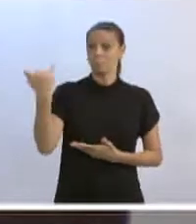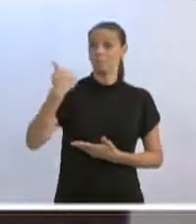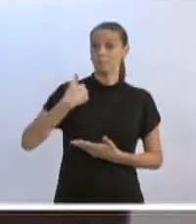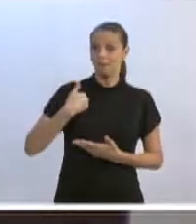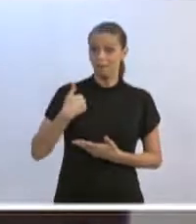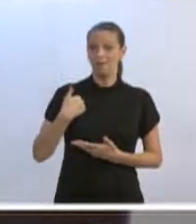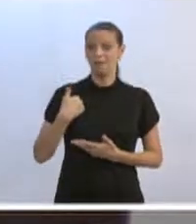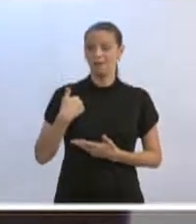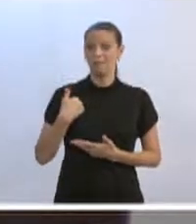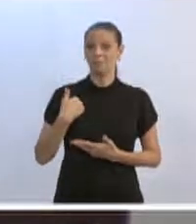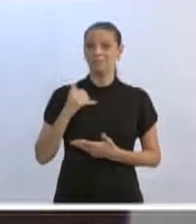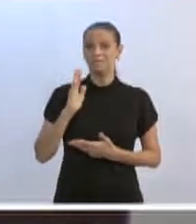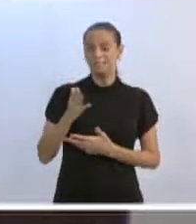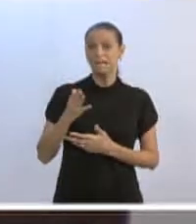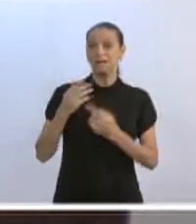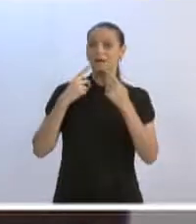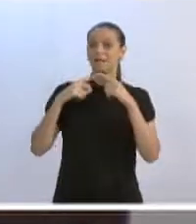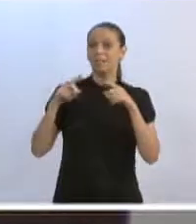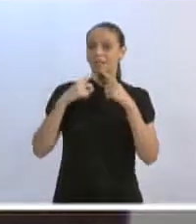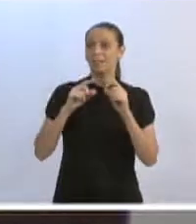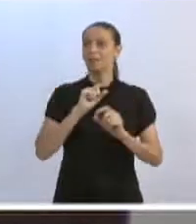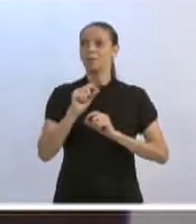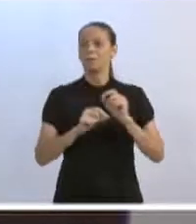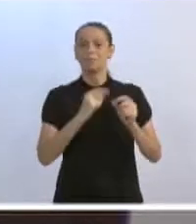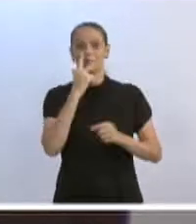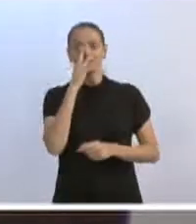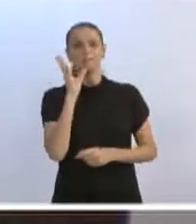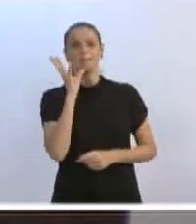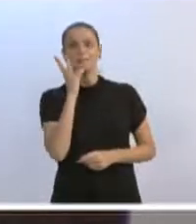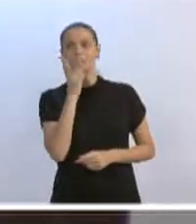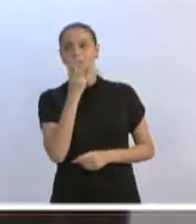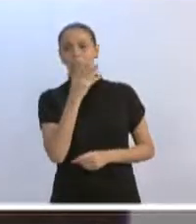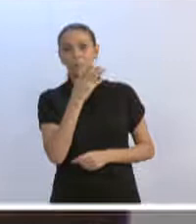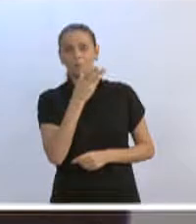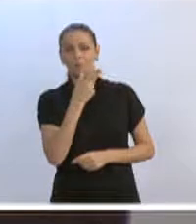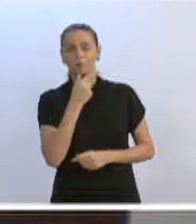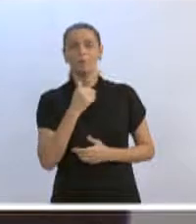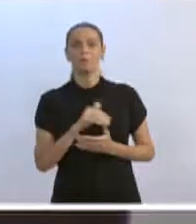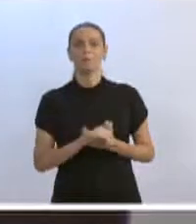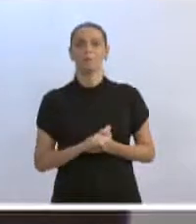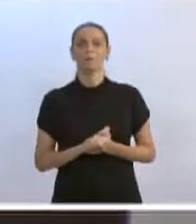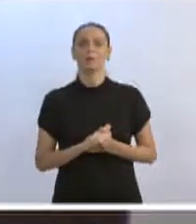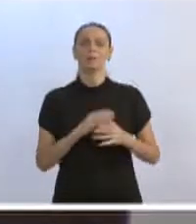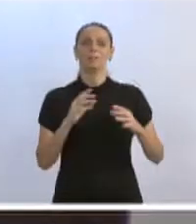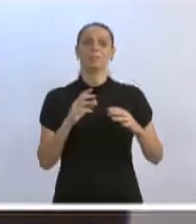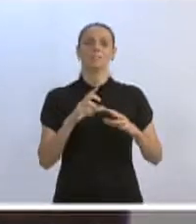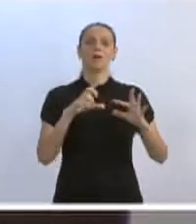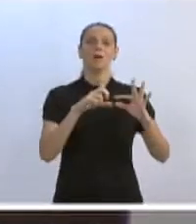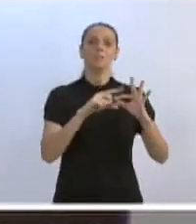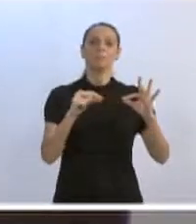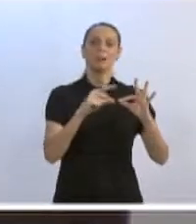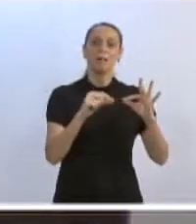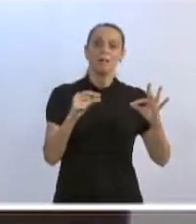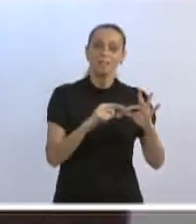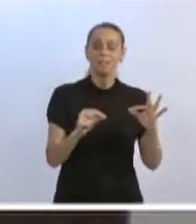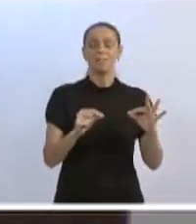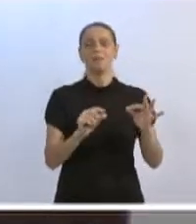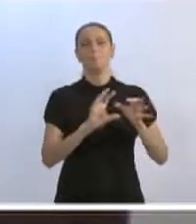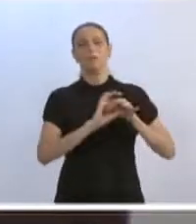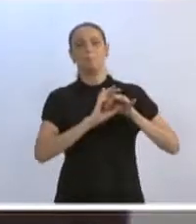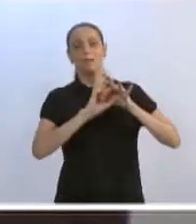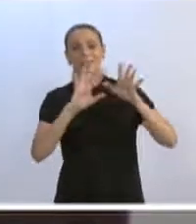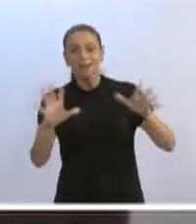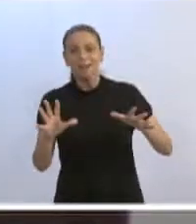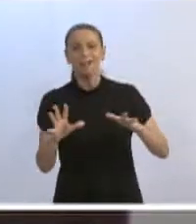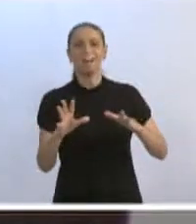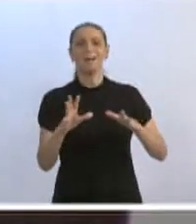crítica construtiva muitas vezes a morosidade é da faema de fazer os seus estudos a própria vigilância sanitária também